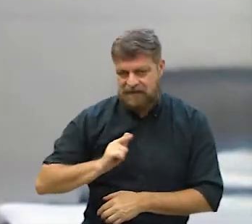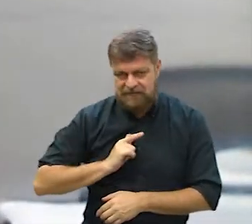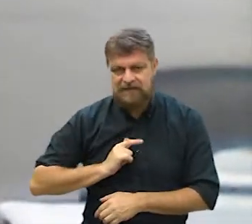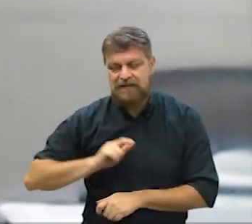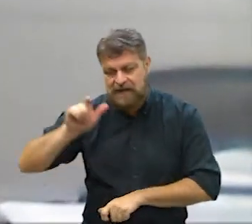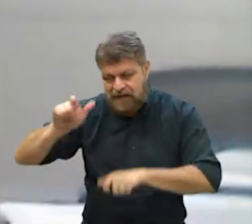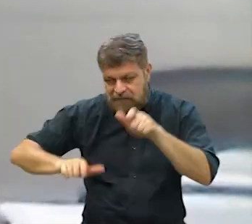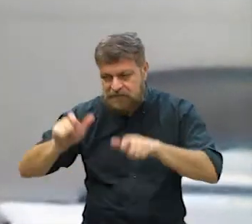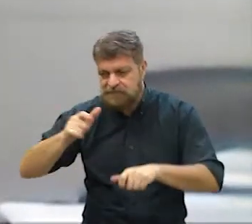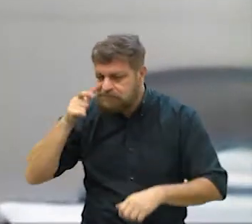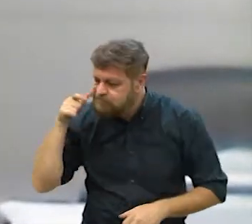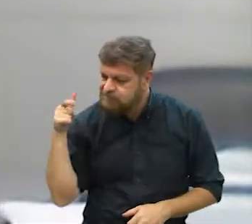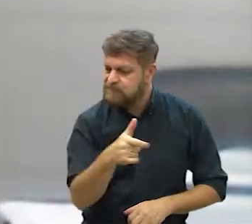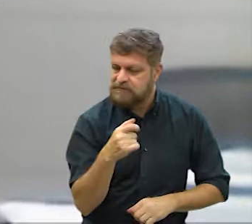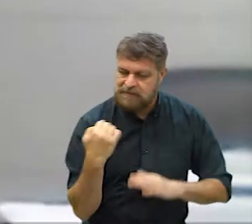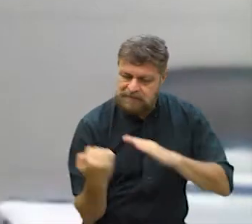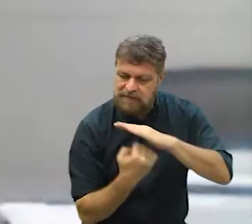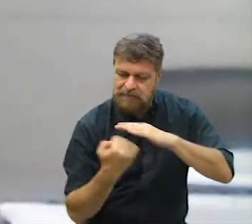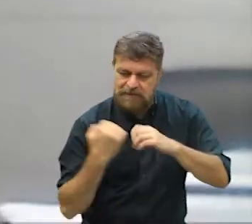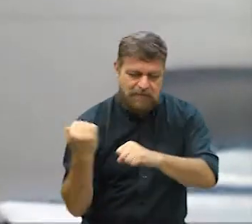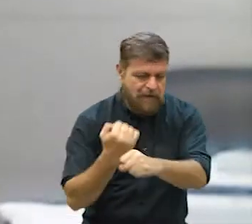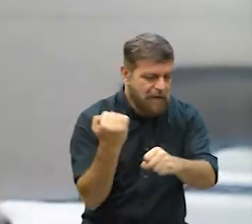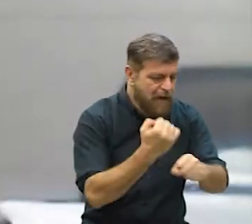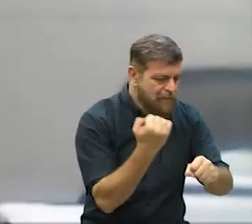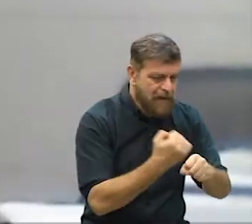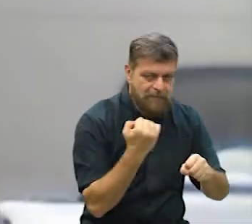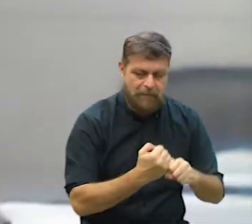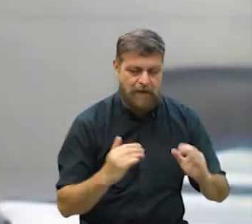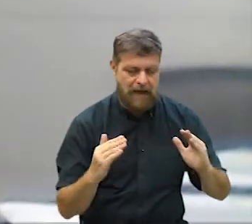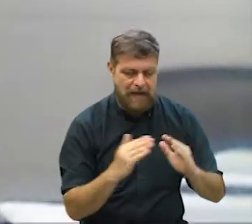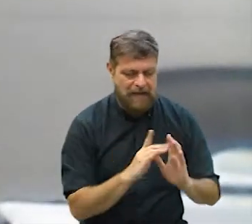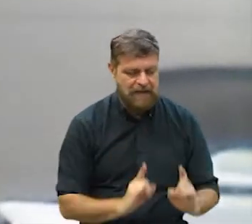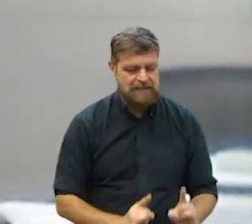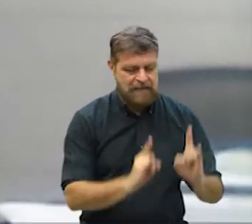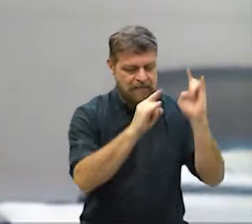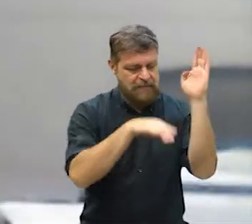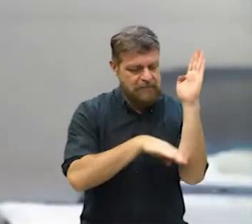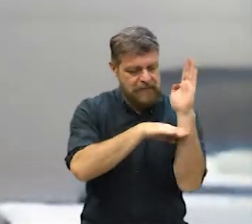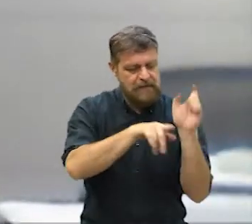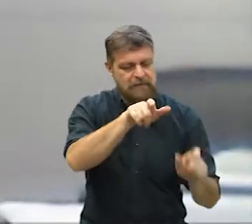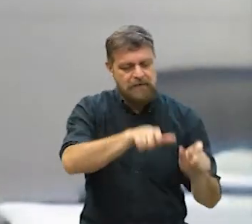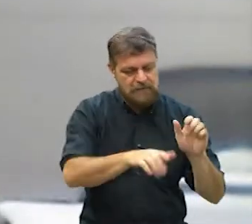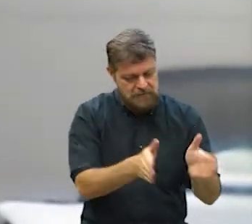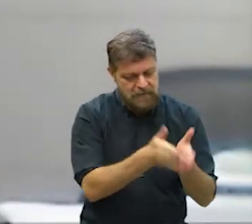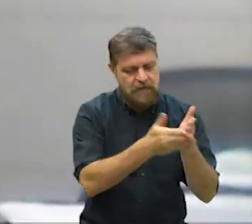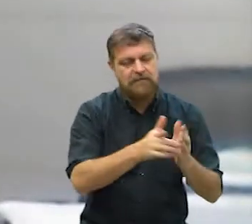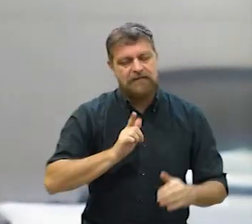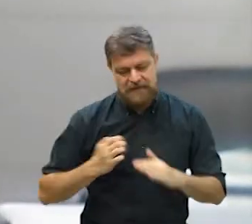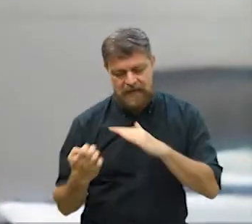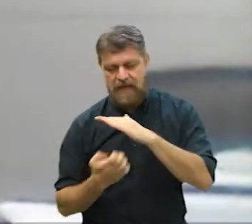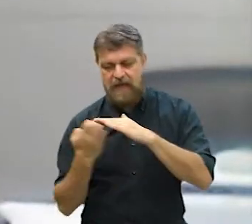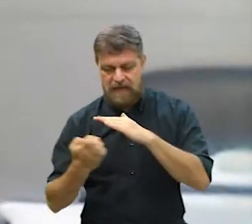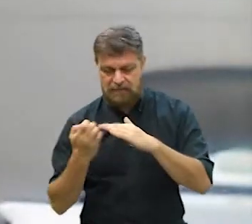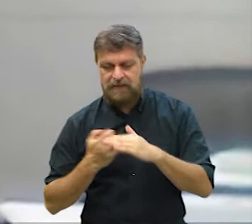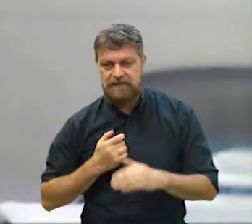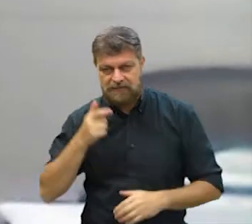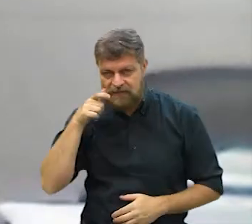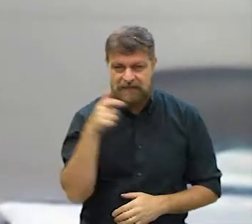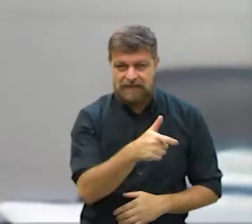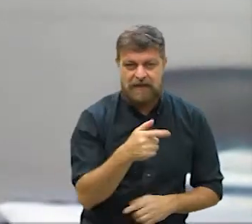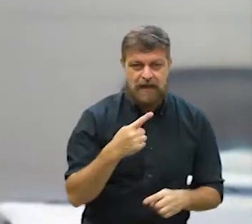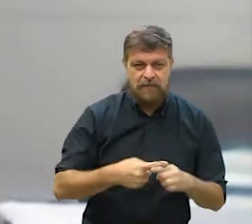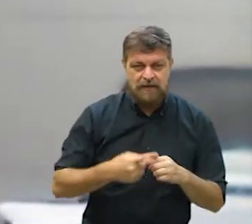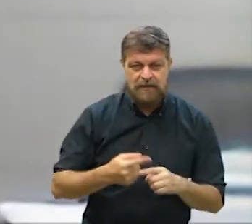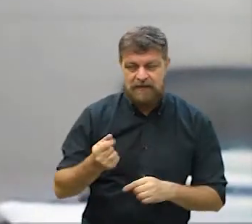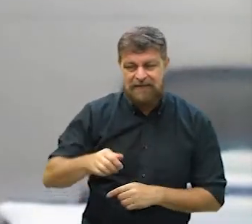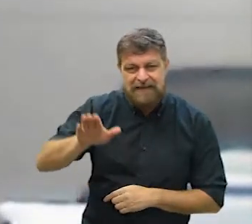haver uma corrida aí, viu, de empreendimentos sociais, viu? Porque vai baratear,